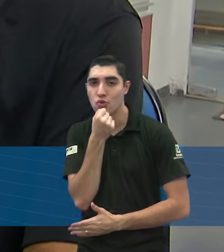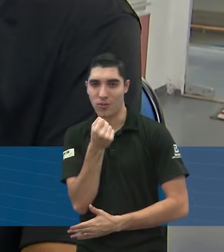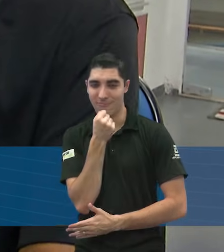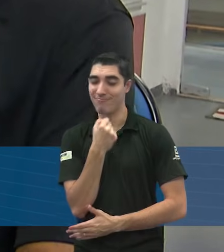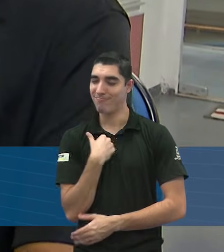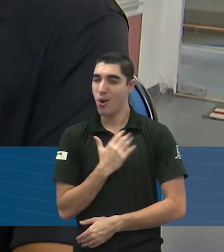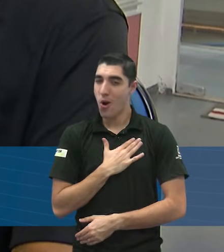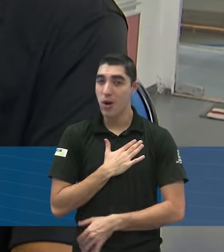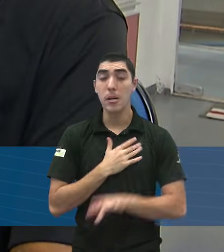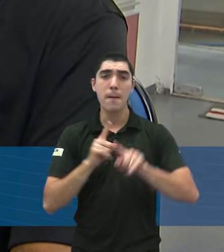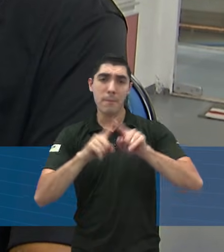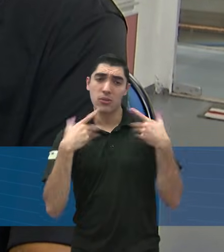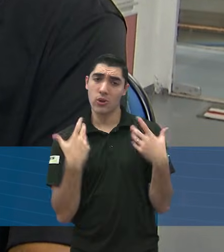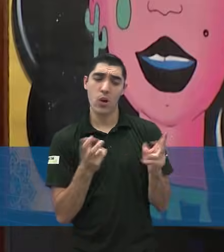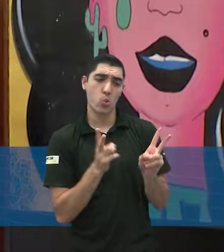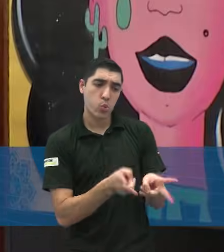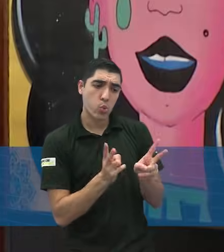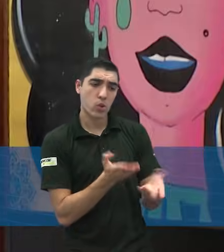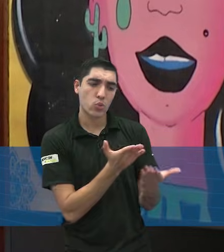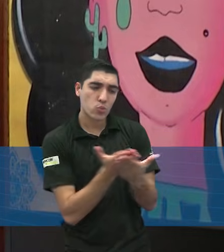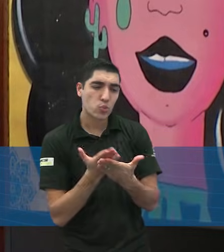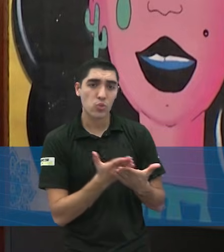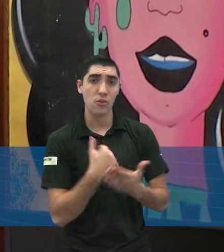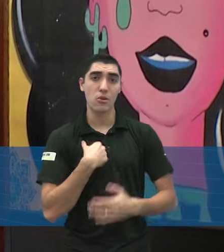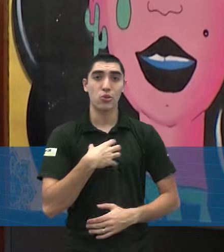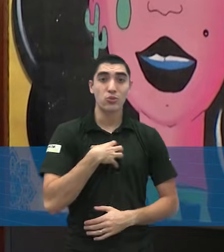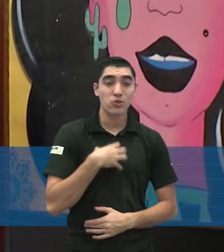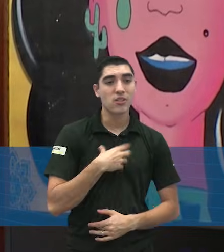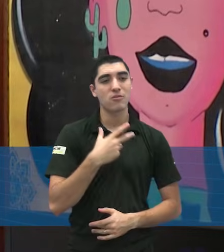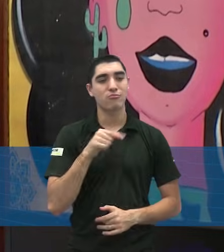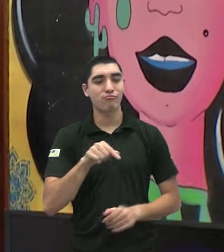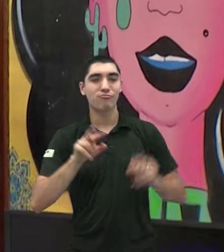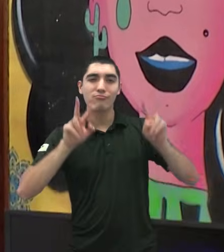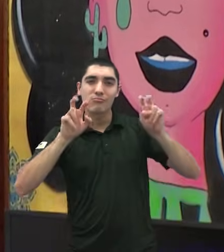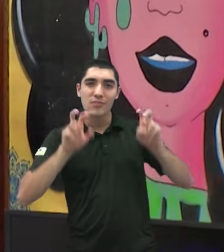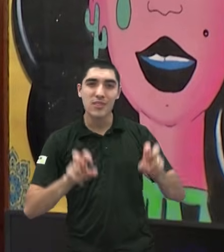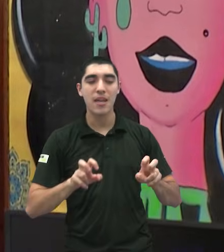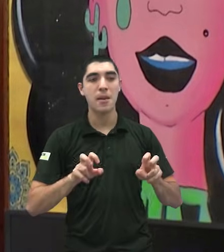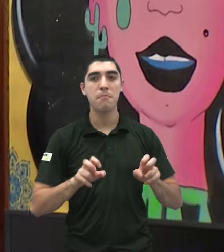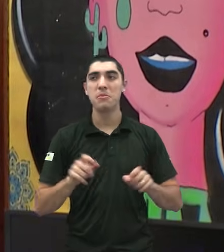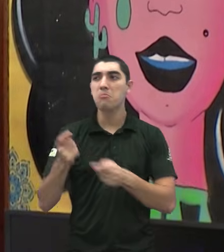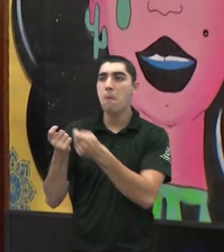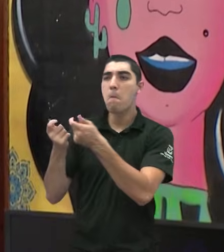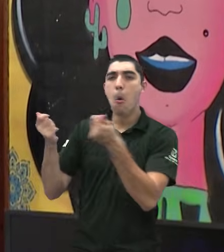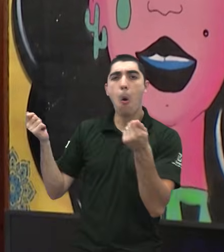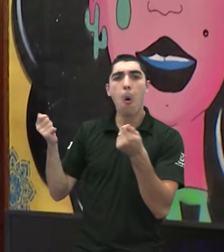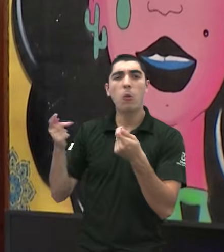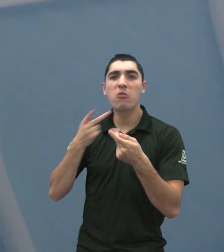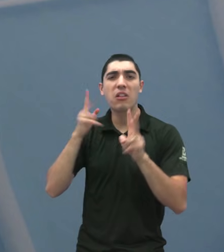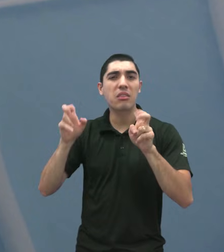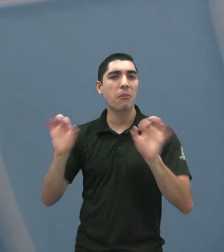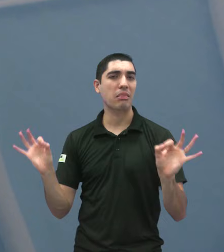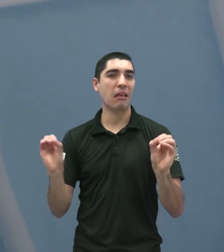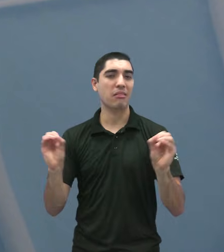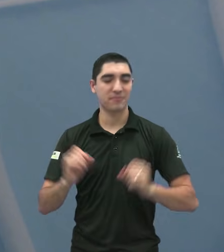Mas continuar estudando com esse meu estilo de falar sobre temas que às vezes não são tão falados aqui na